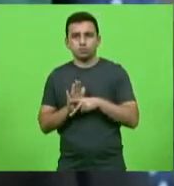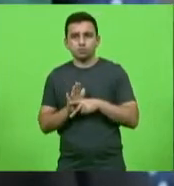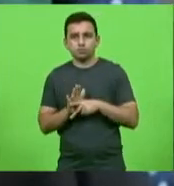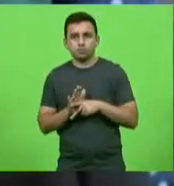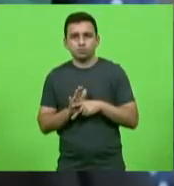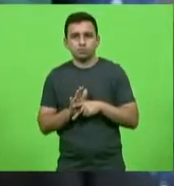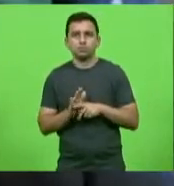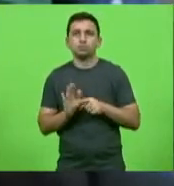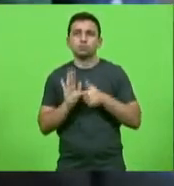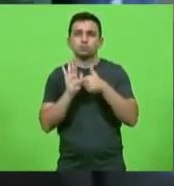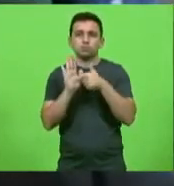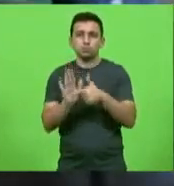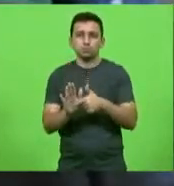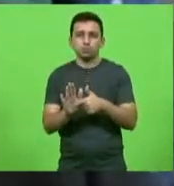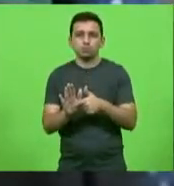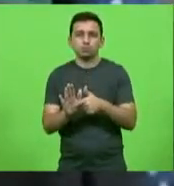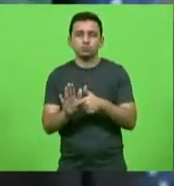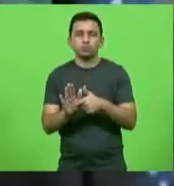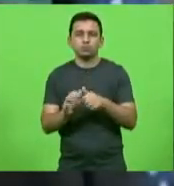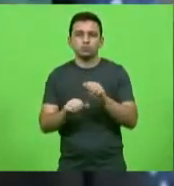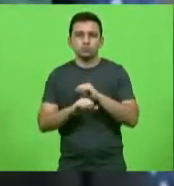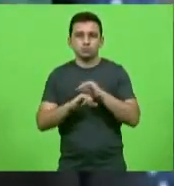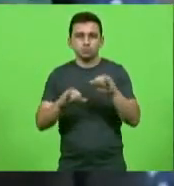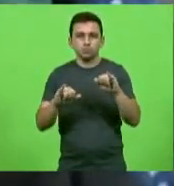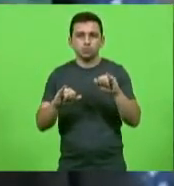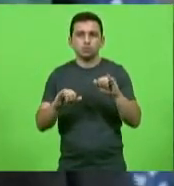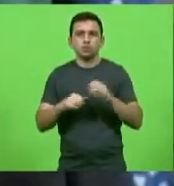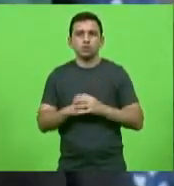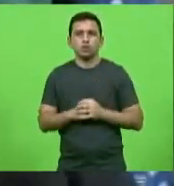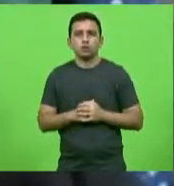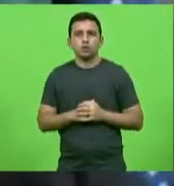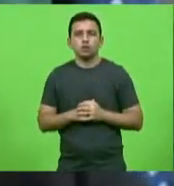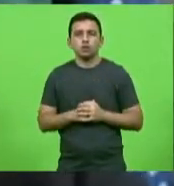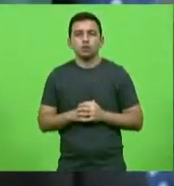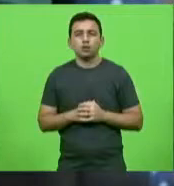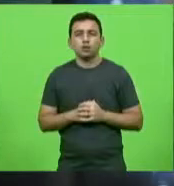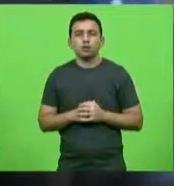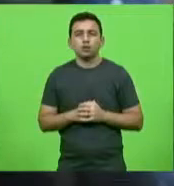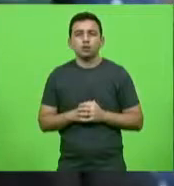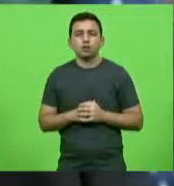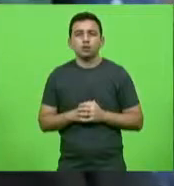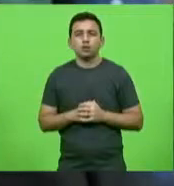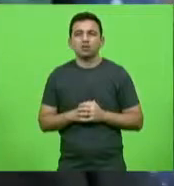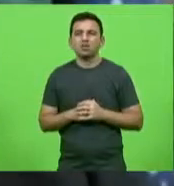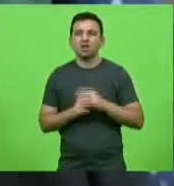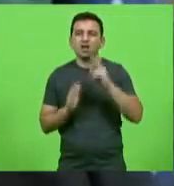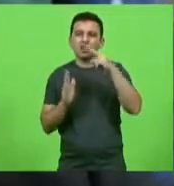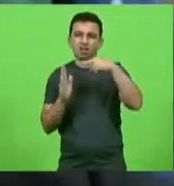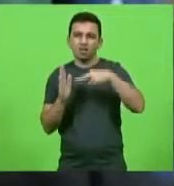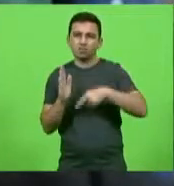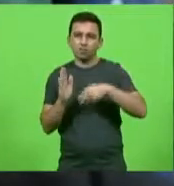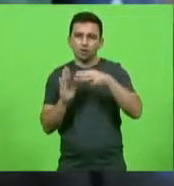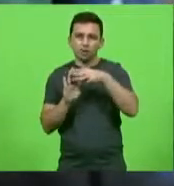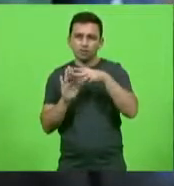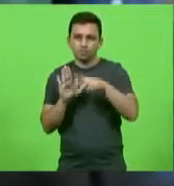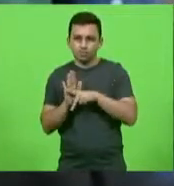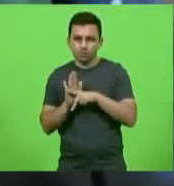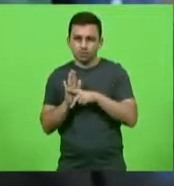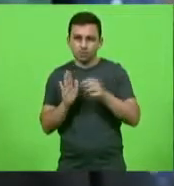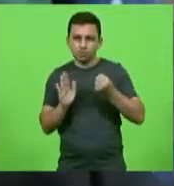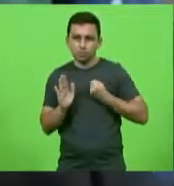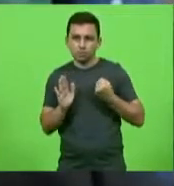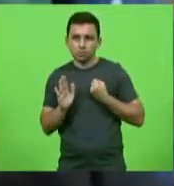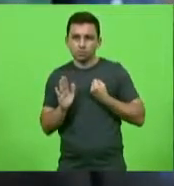provisória entrou na data de sua publicação. Fecho aspas. A simples leitura dessa medida provisória de